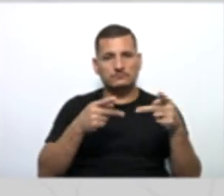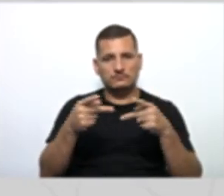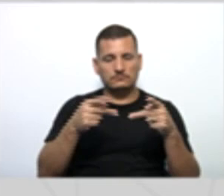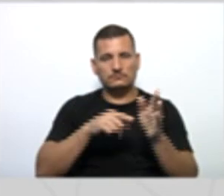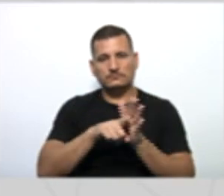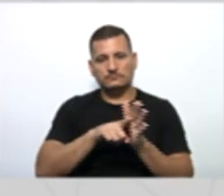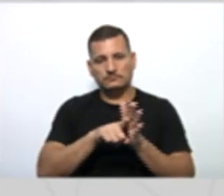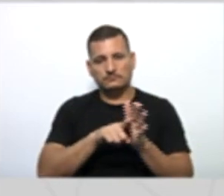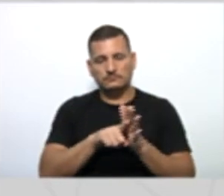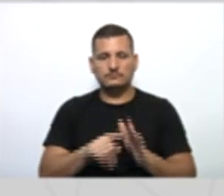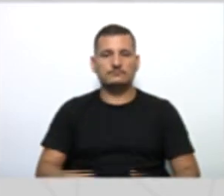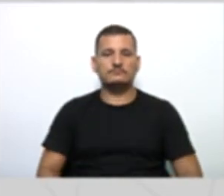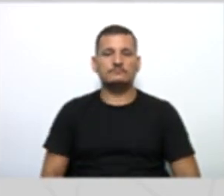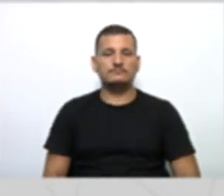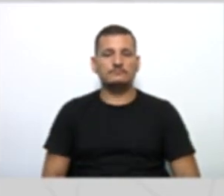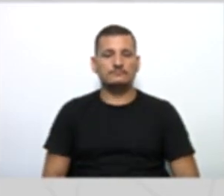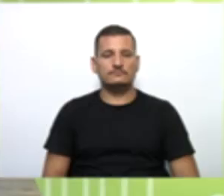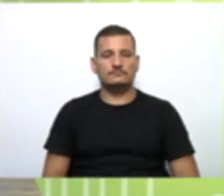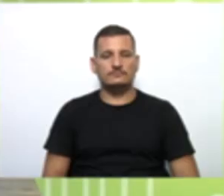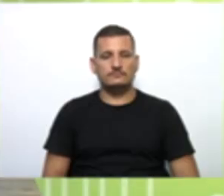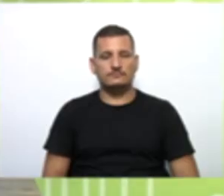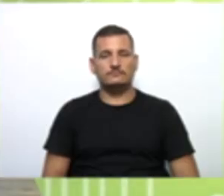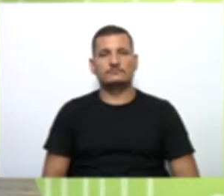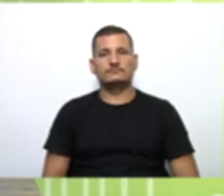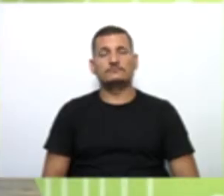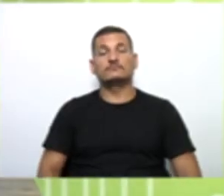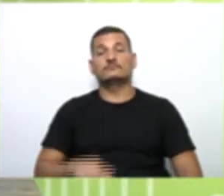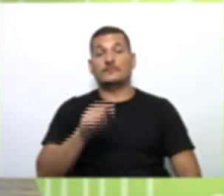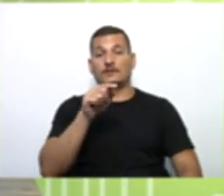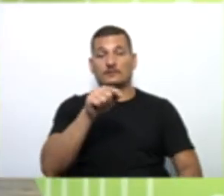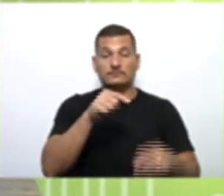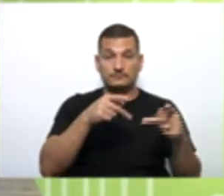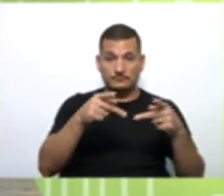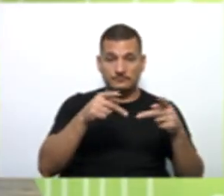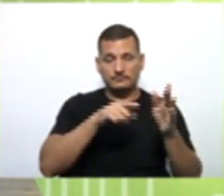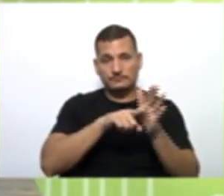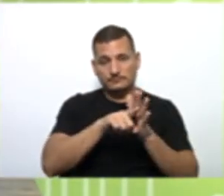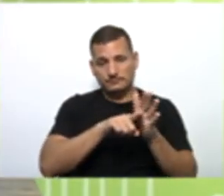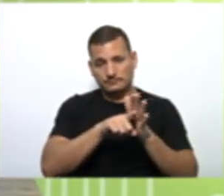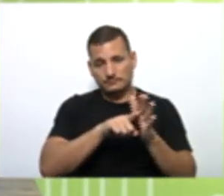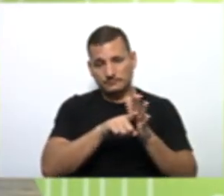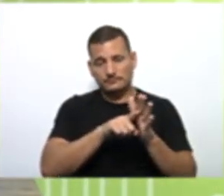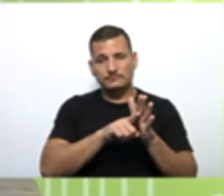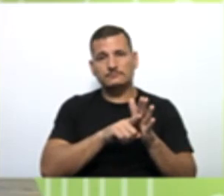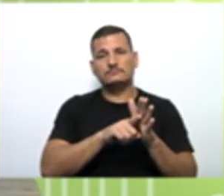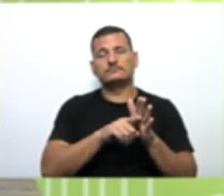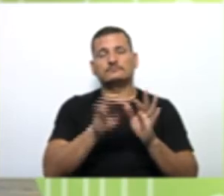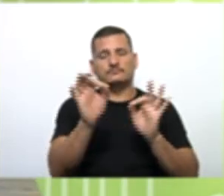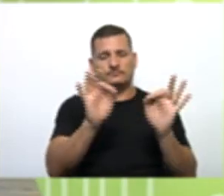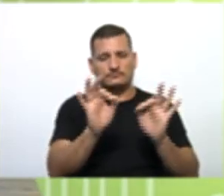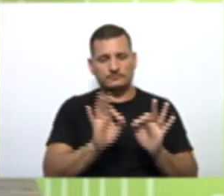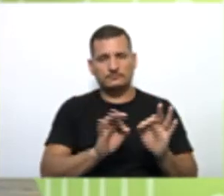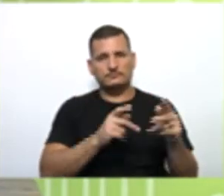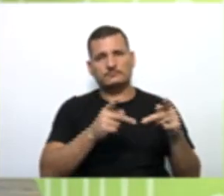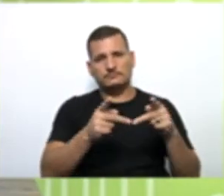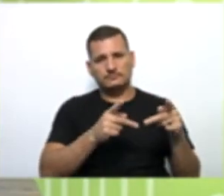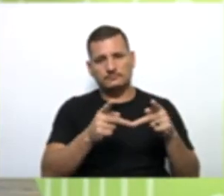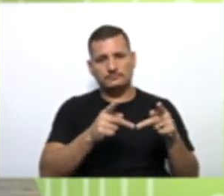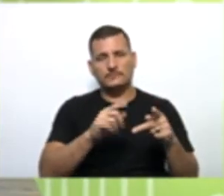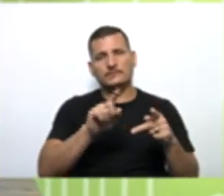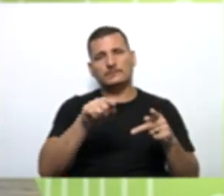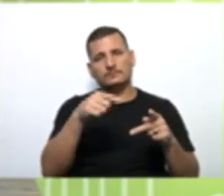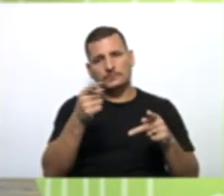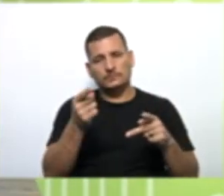pesquisa. Nós temos também que depois desse projeto de pesquisa, a gente vai elaborar o projeto de pesquisa, a gente vai aplicar